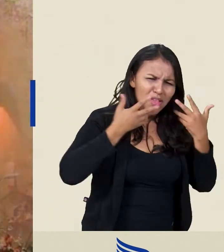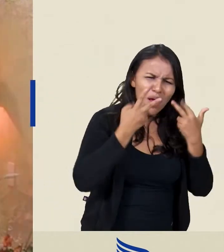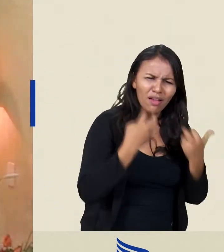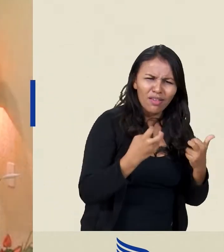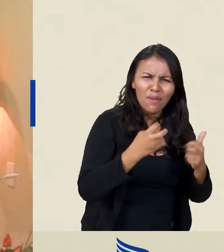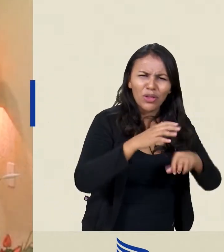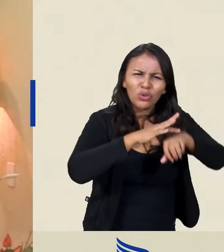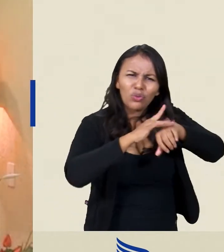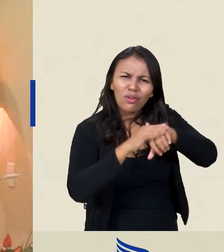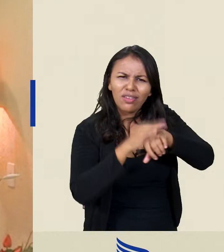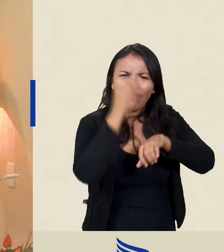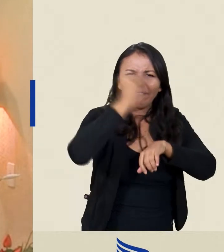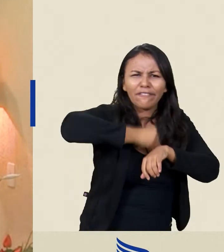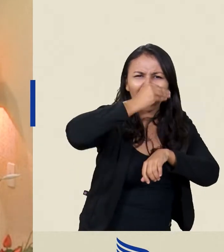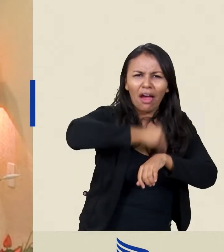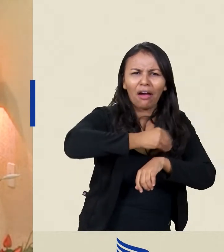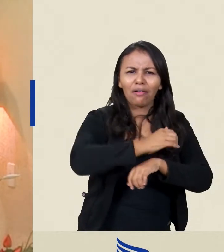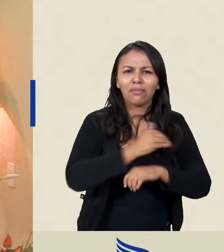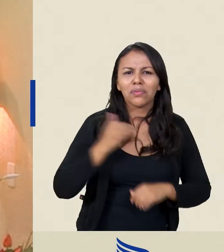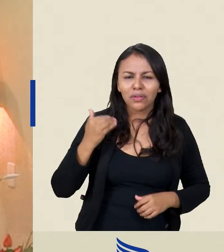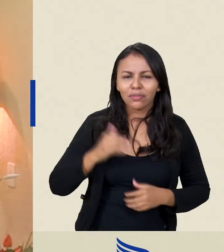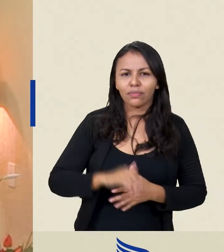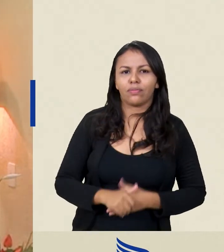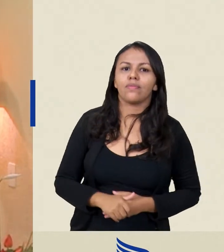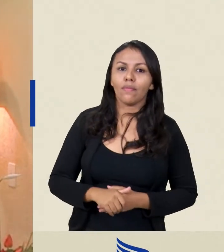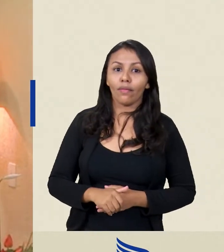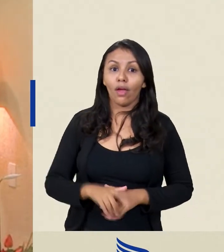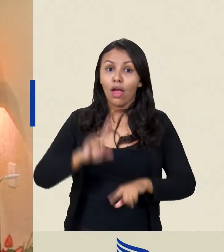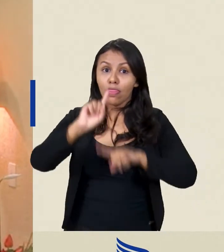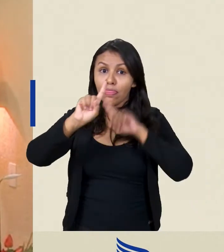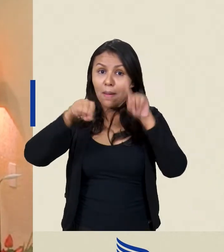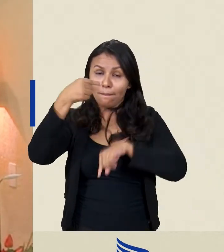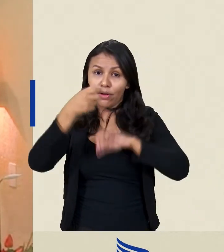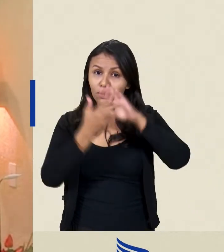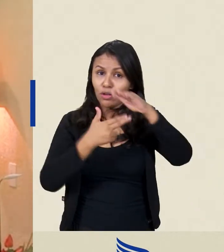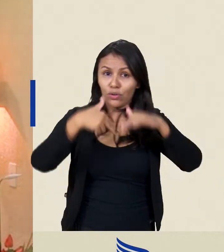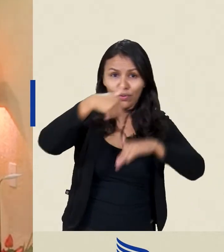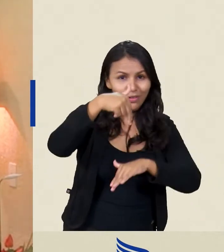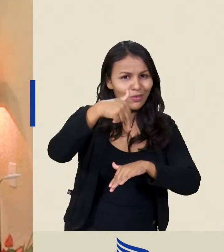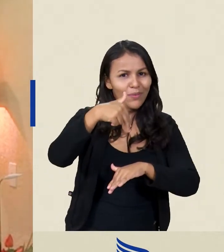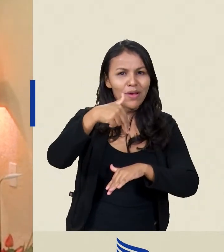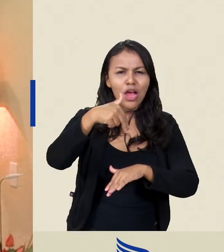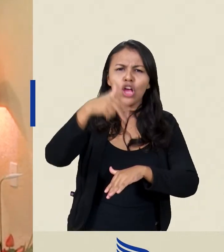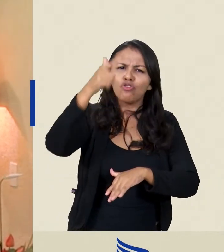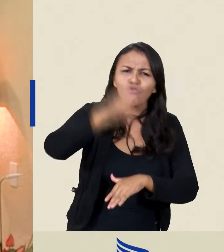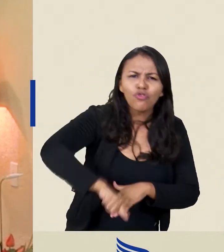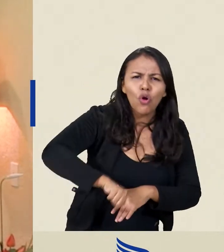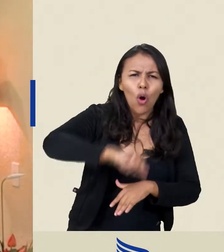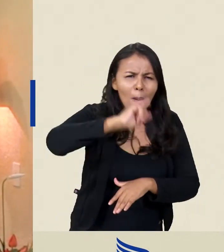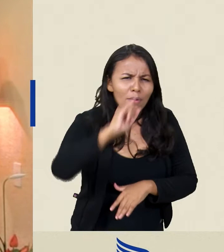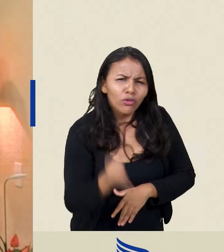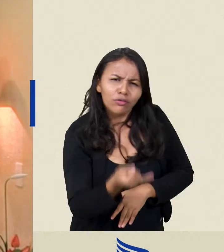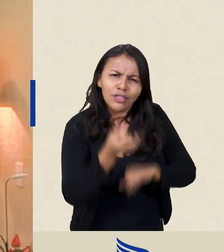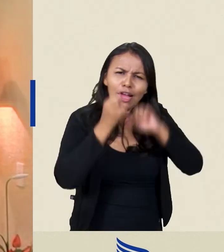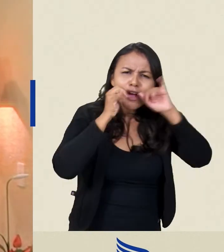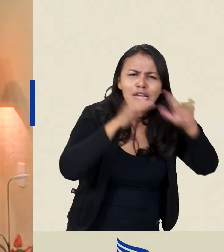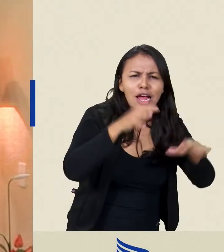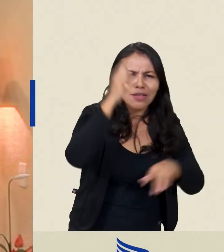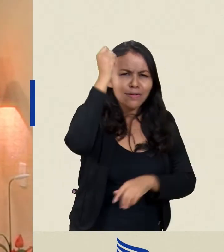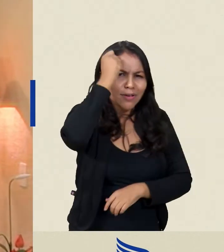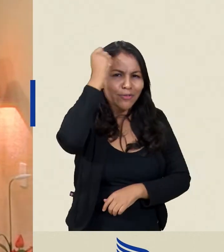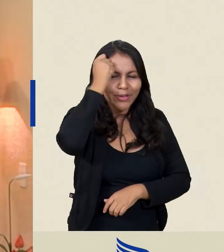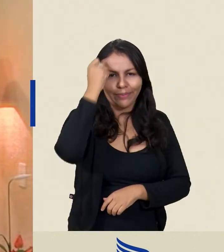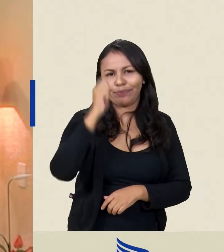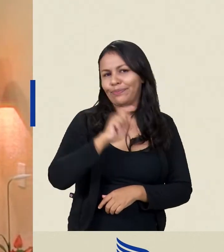morte. Após a ressurreição, não será concedido aos ímpios um segundo tempo de graça, um